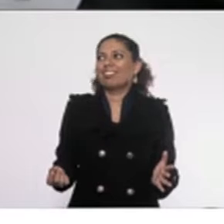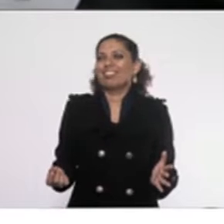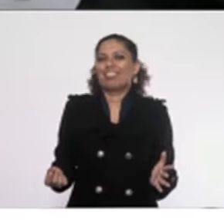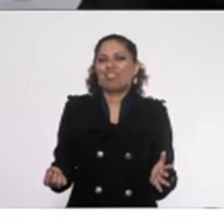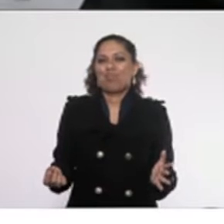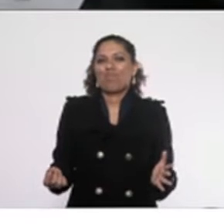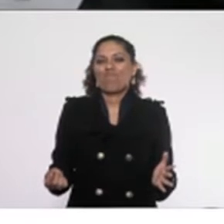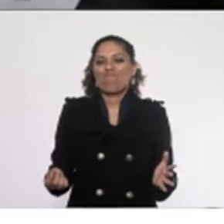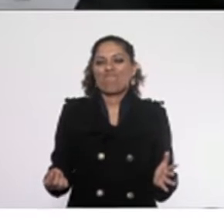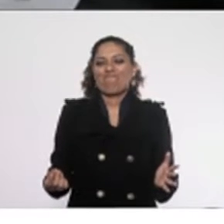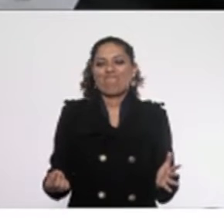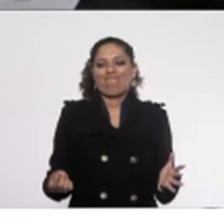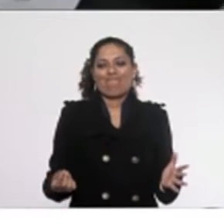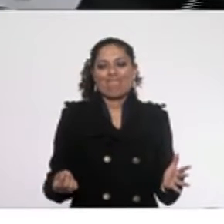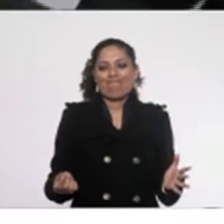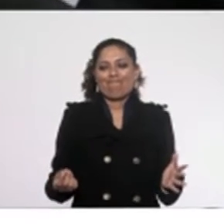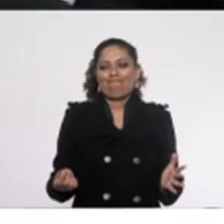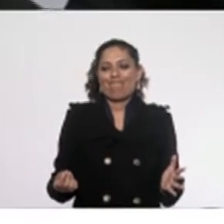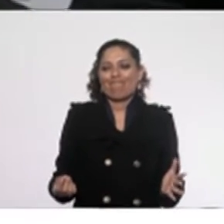Pois é.